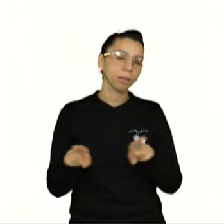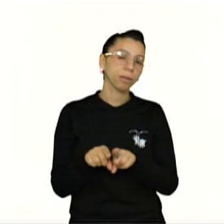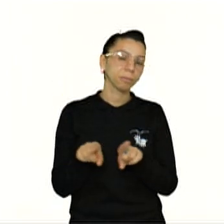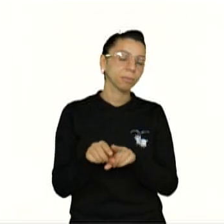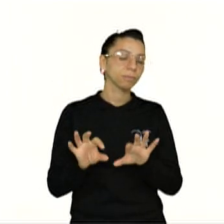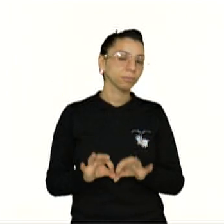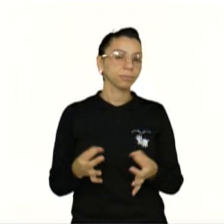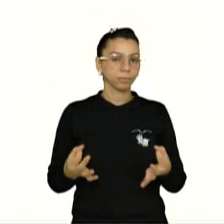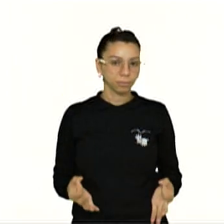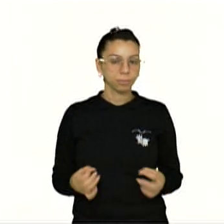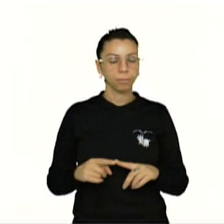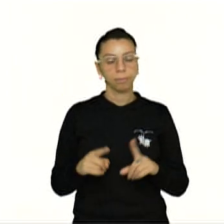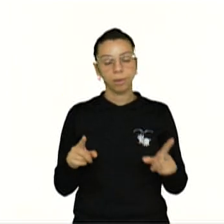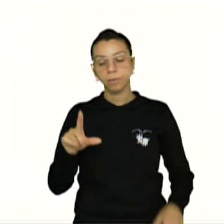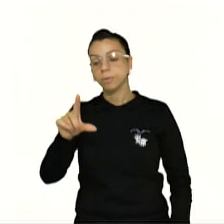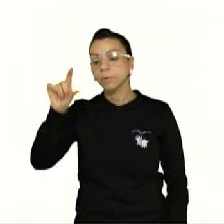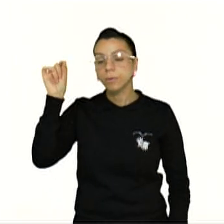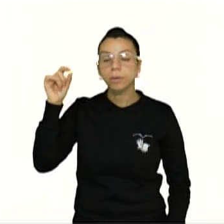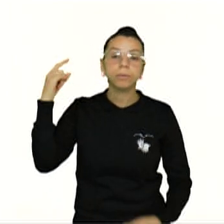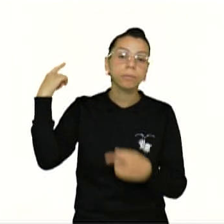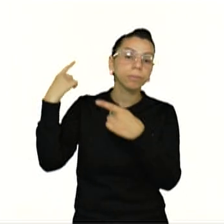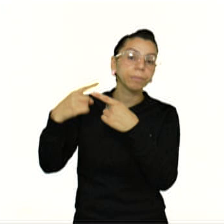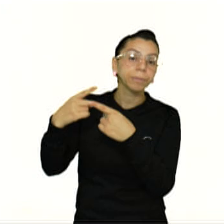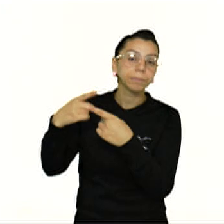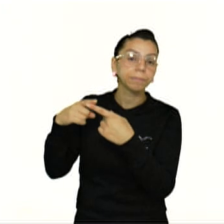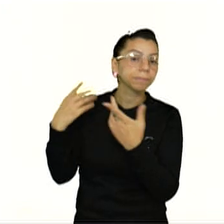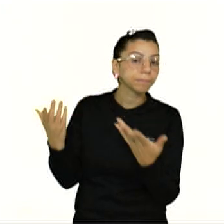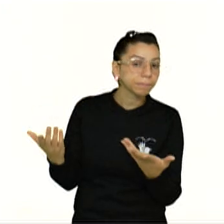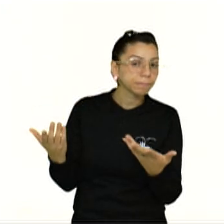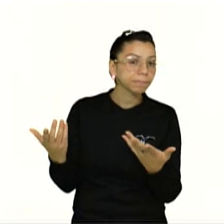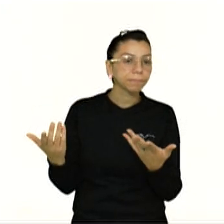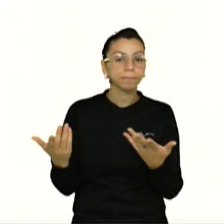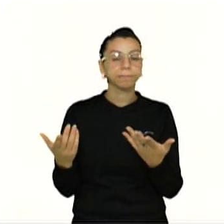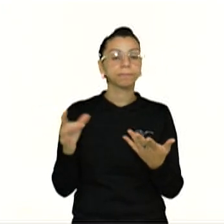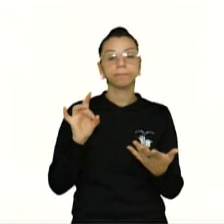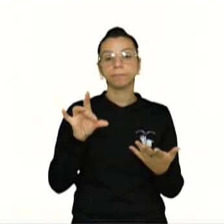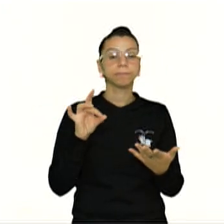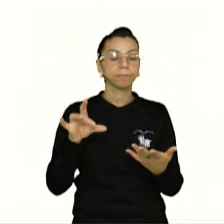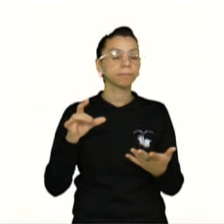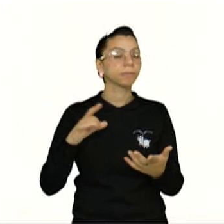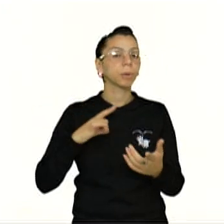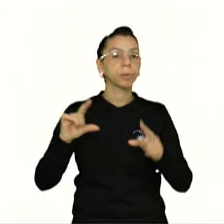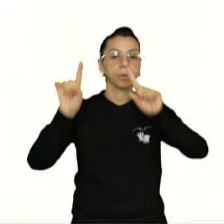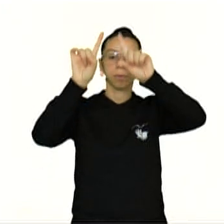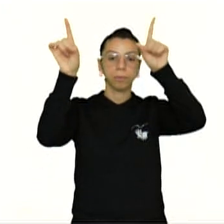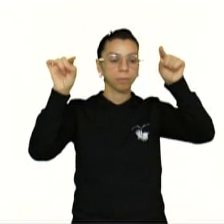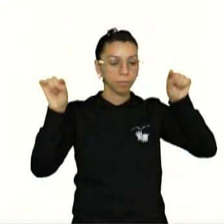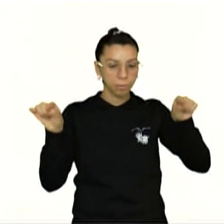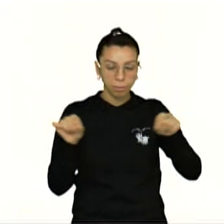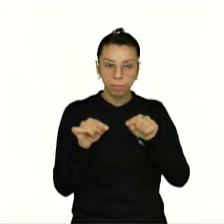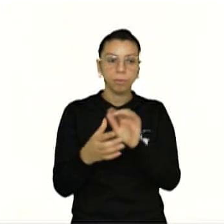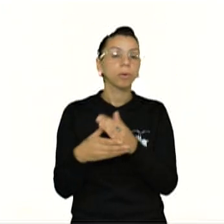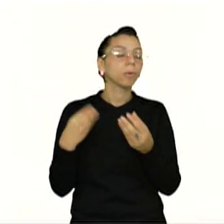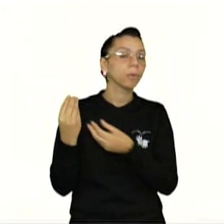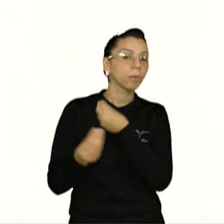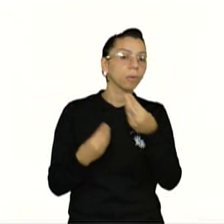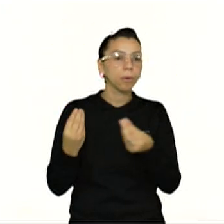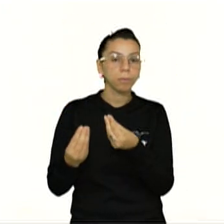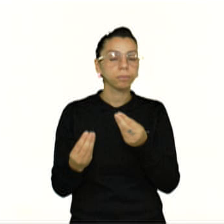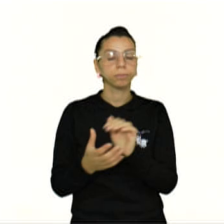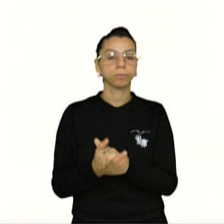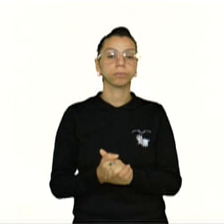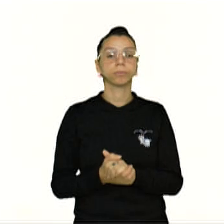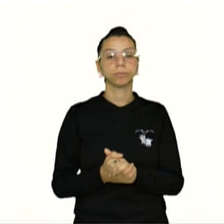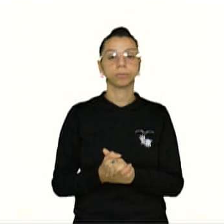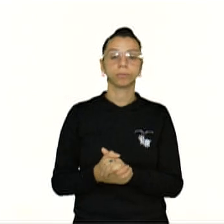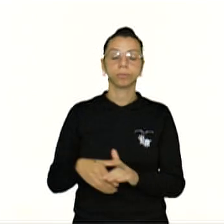bem simples, mas eu escolhi essa atividade por quê? Porque ela não veio montada a matriz, ela veio como? Qual o valor